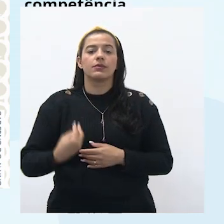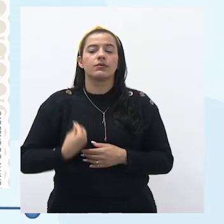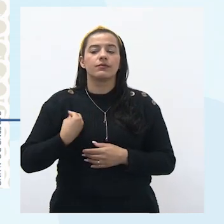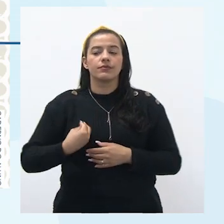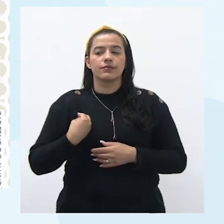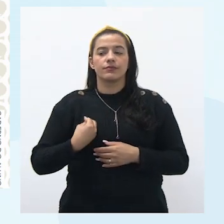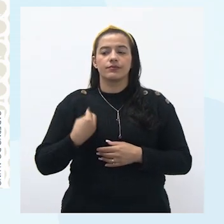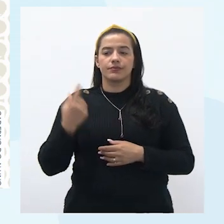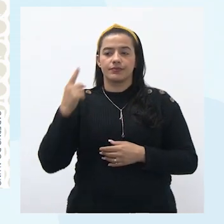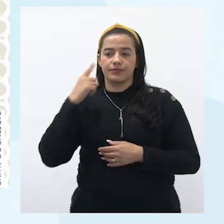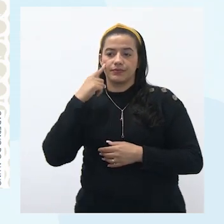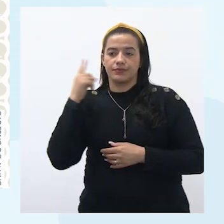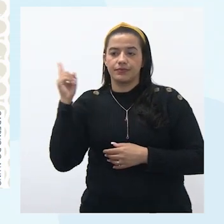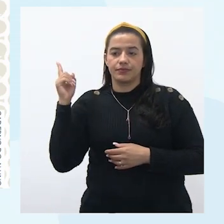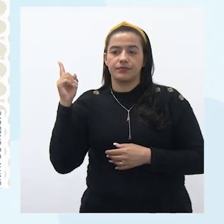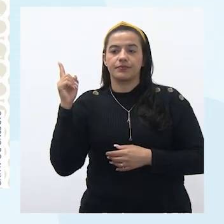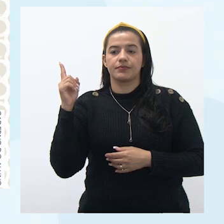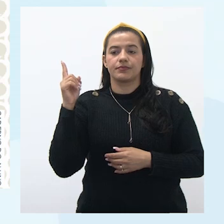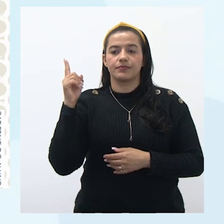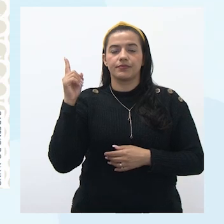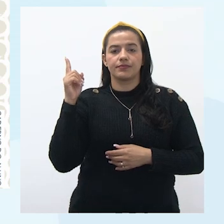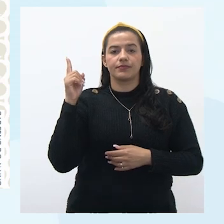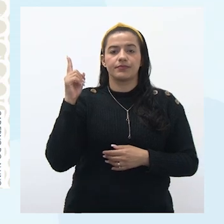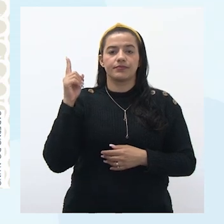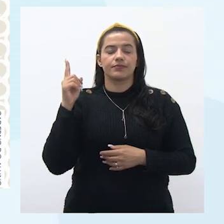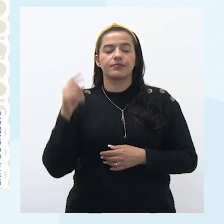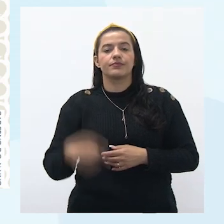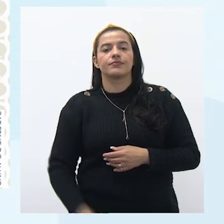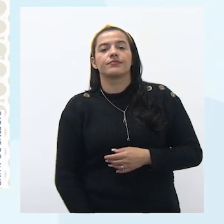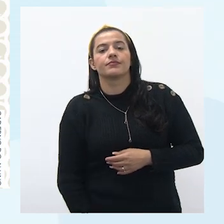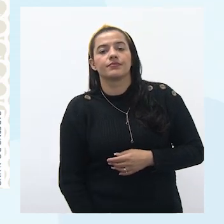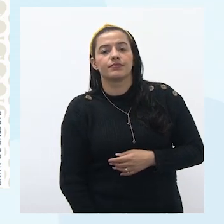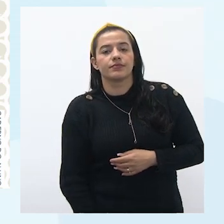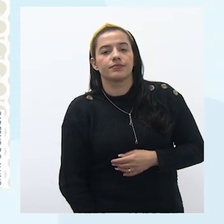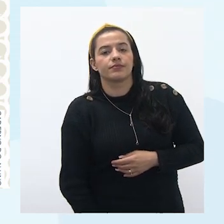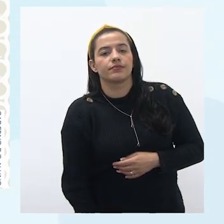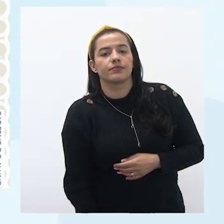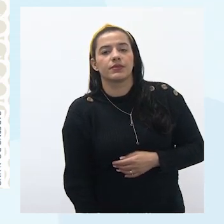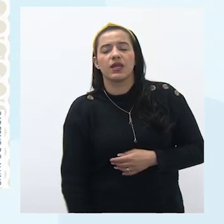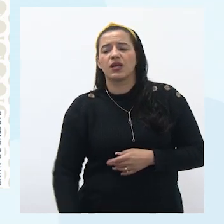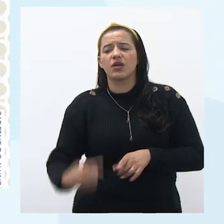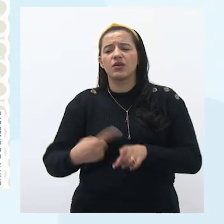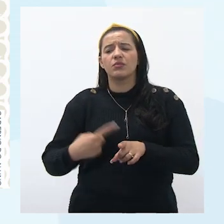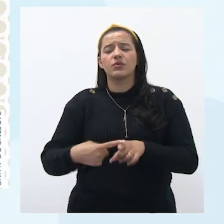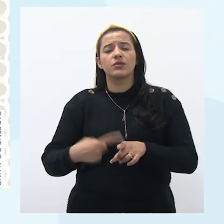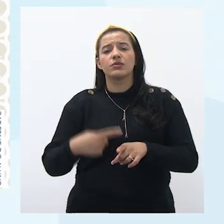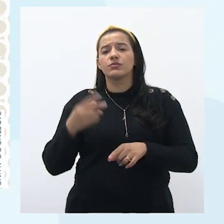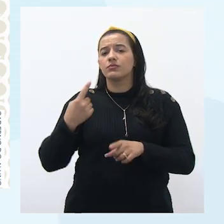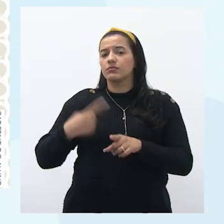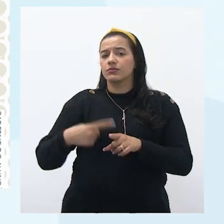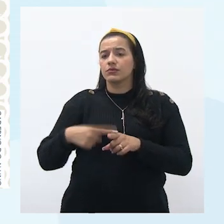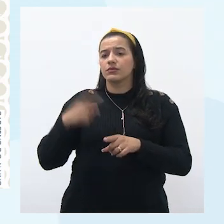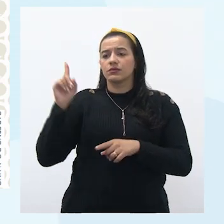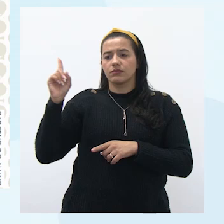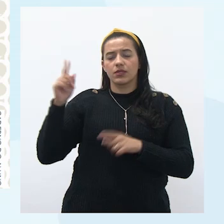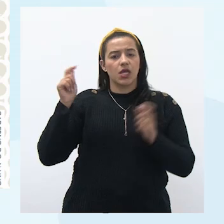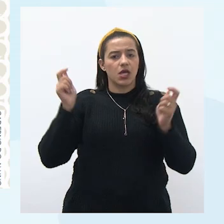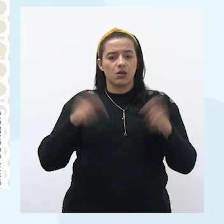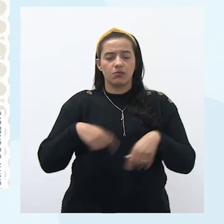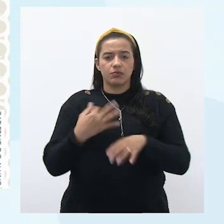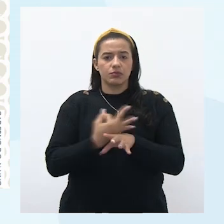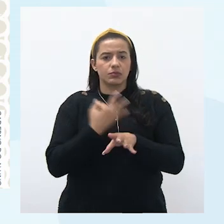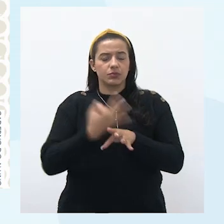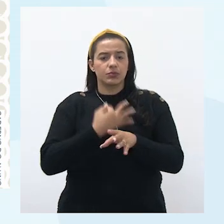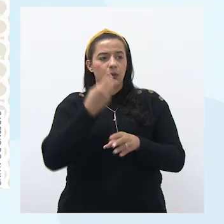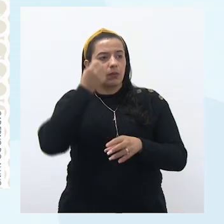Giovanni dá mais um enter aí, vocês vão ver onde é que vai estar. Exatamente. Aí tem aqui, ó, por que é importante? Sem tolerância à